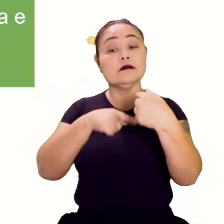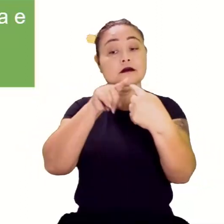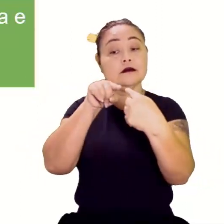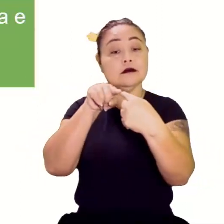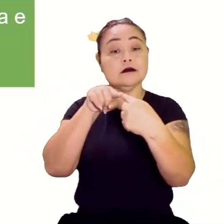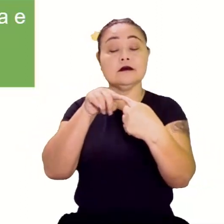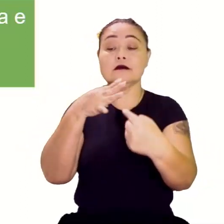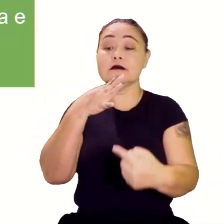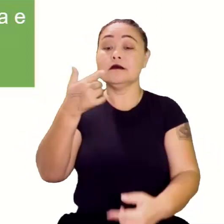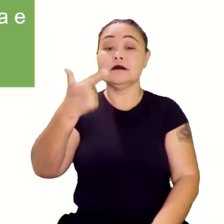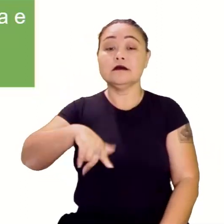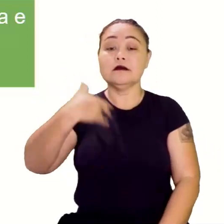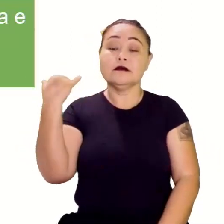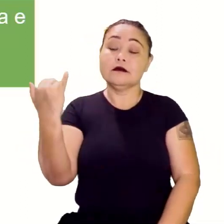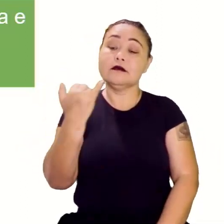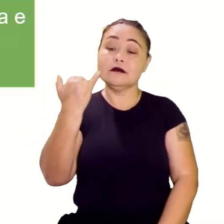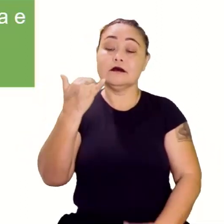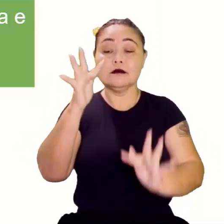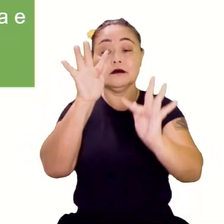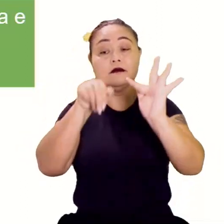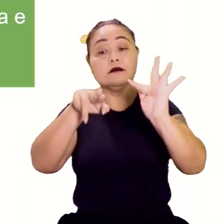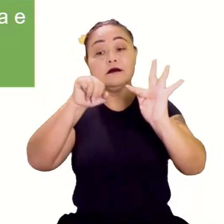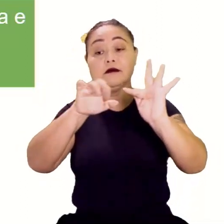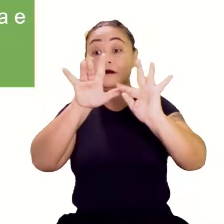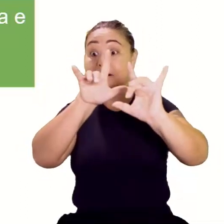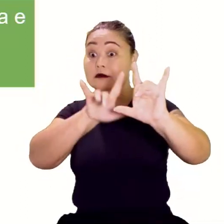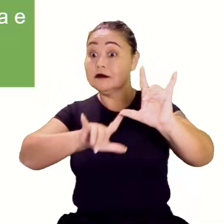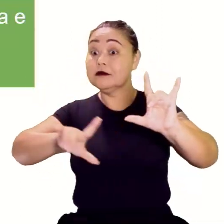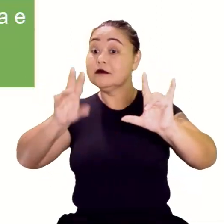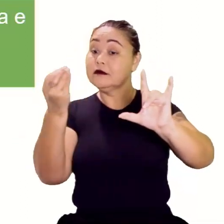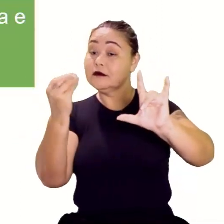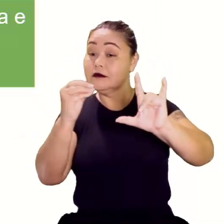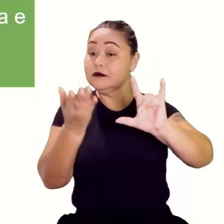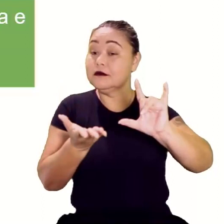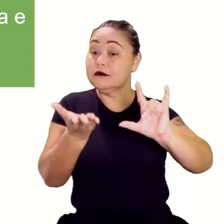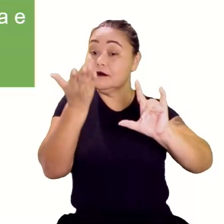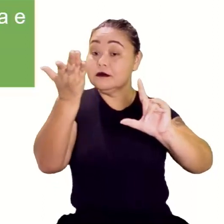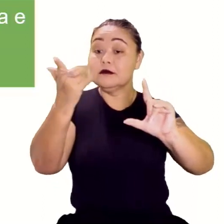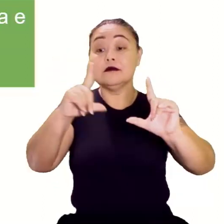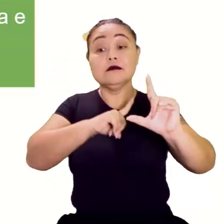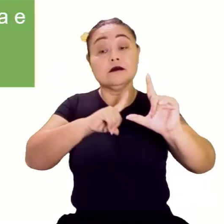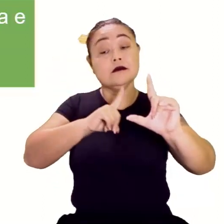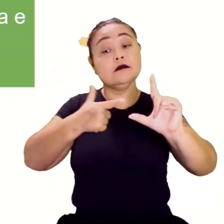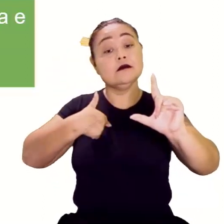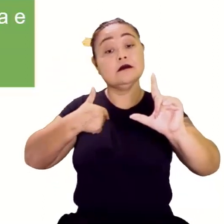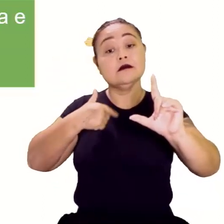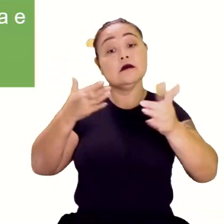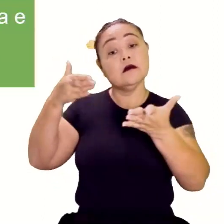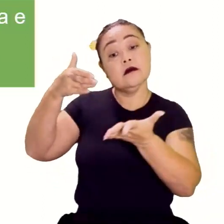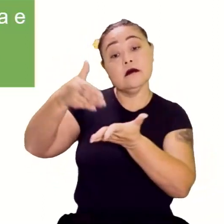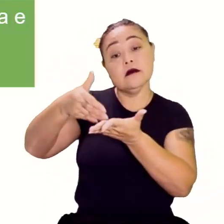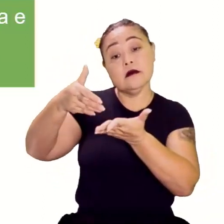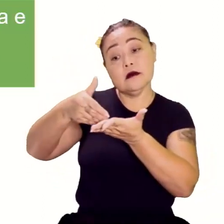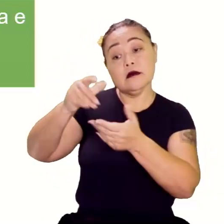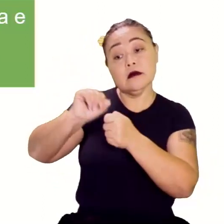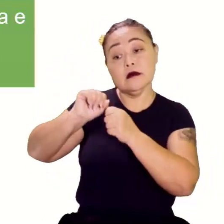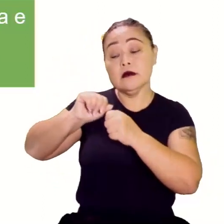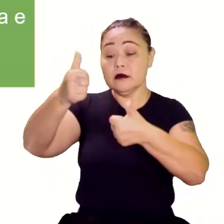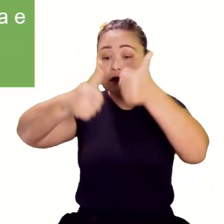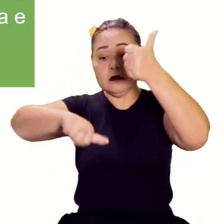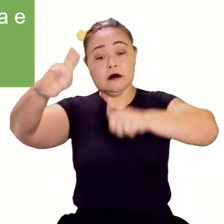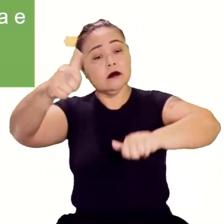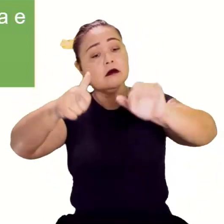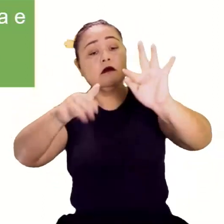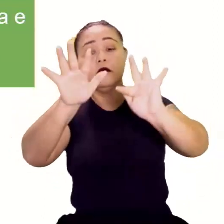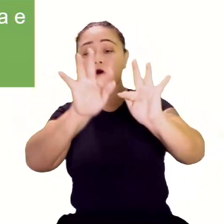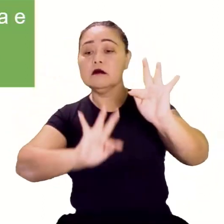hoje, reconhecendo a importância das funções logarítmicas, e a gente chega até a analisar a parte gráfica, né? Então a